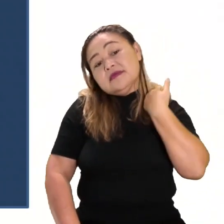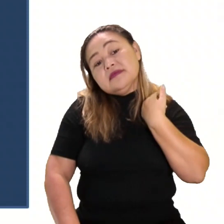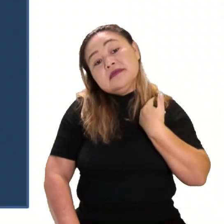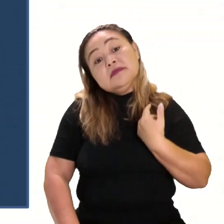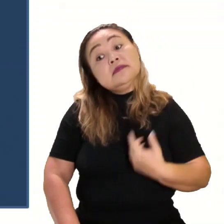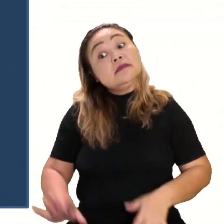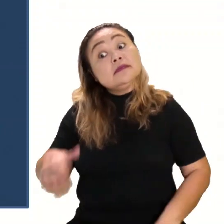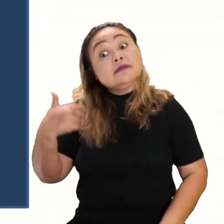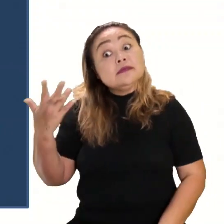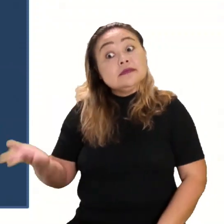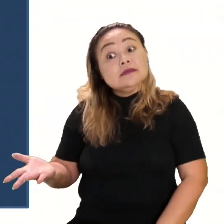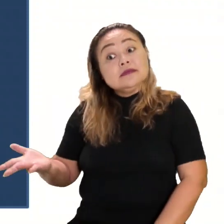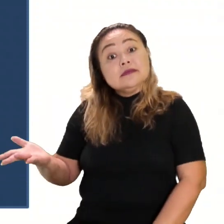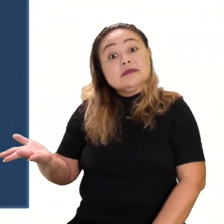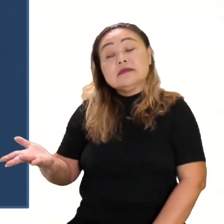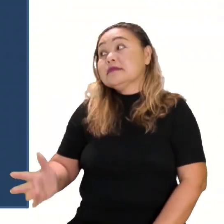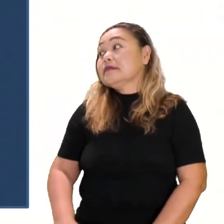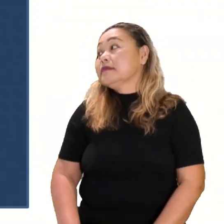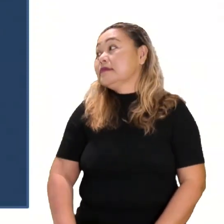Uau!